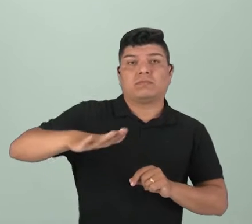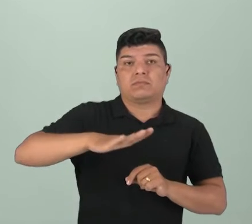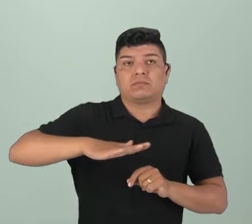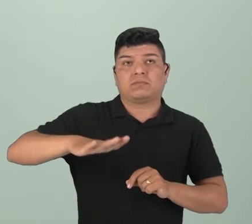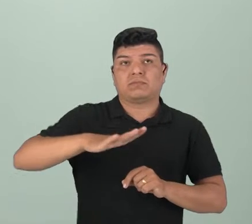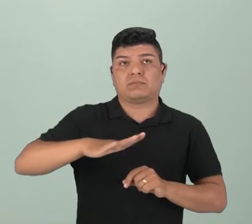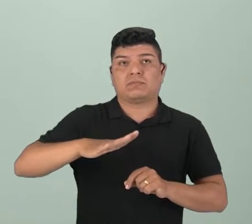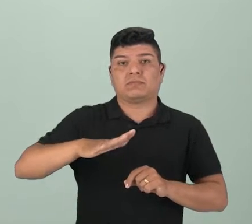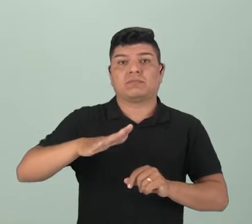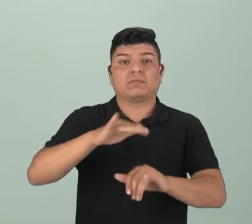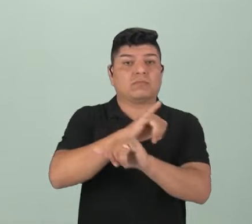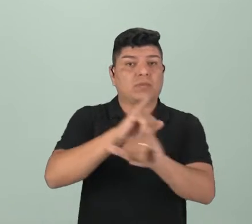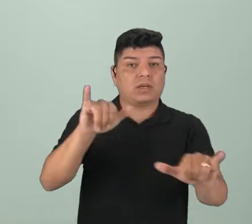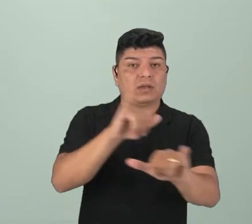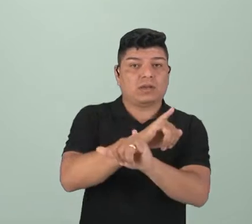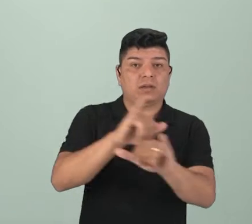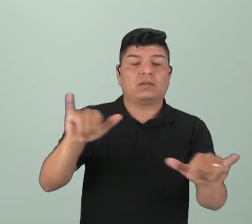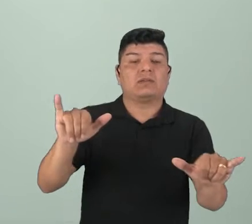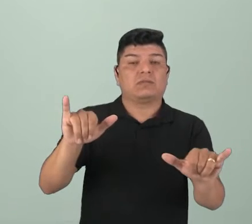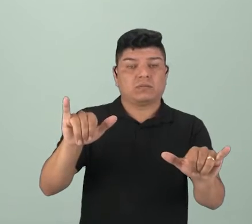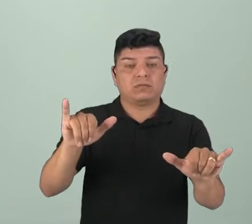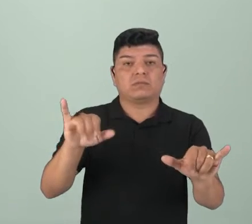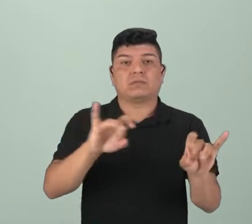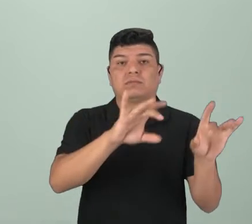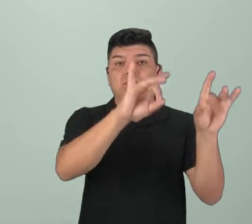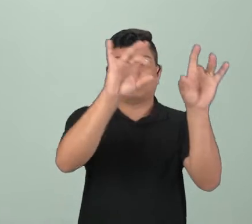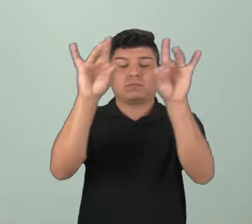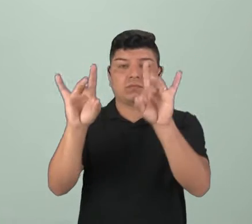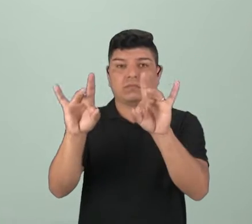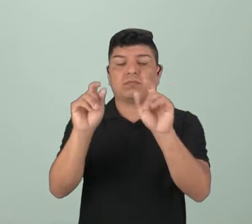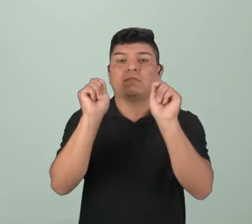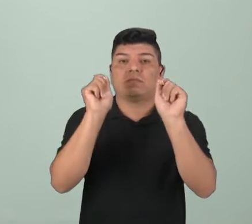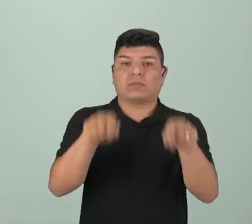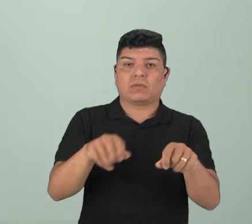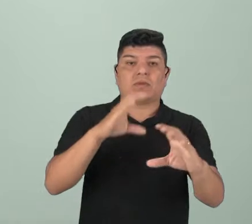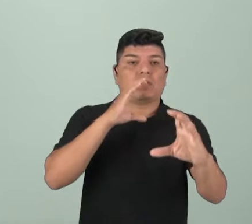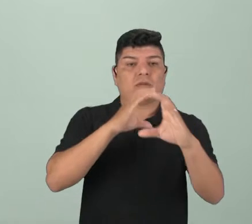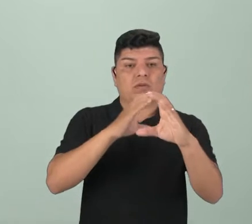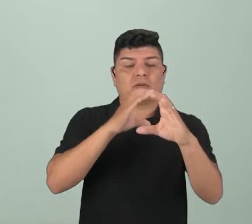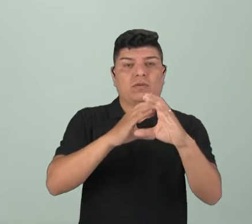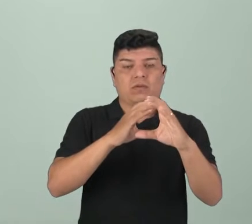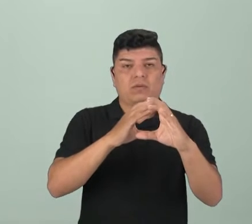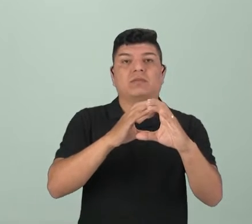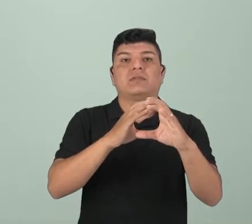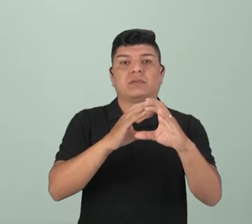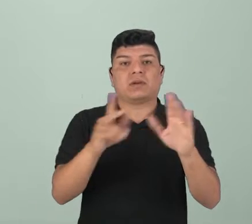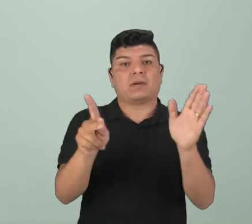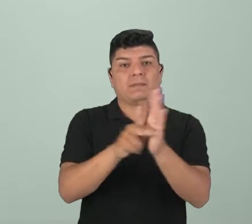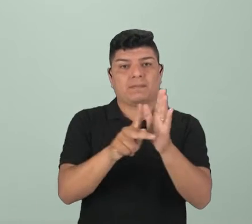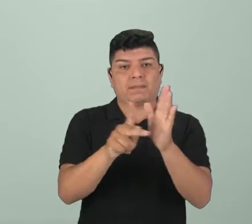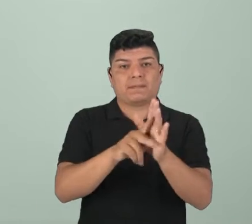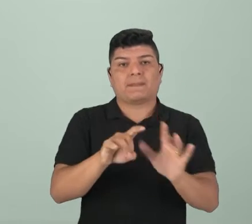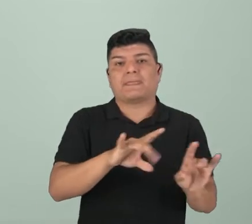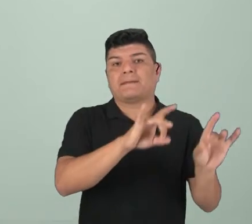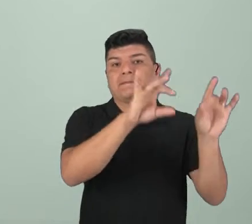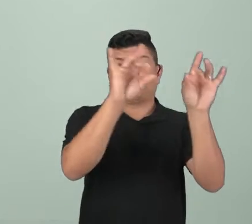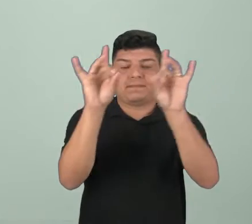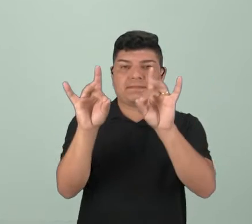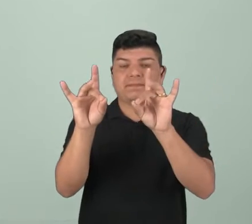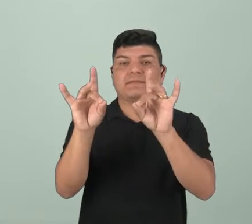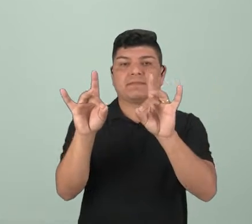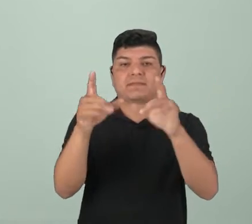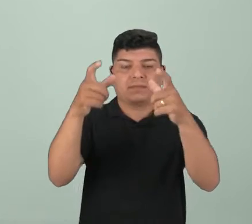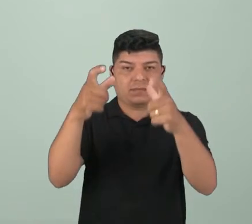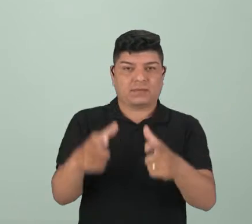Basicamente para divulgação, especificamente quando podem comunicar dados próprios, específicos dentro